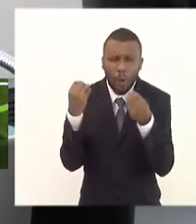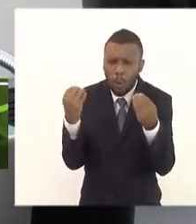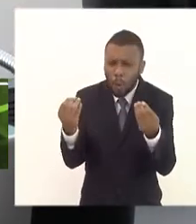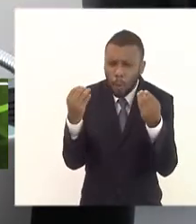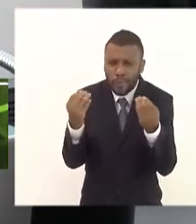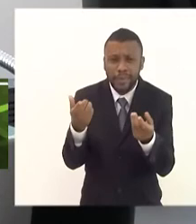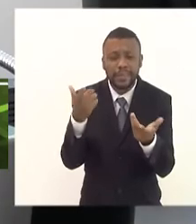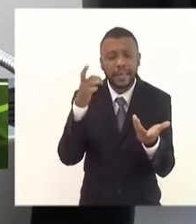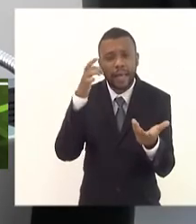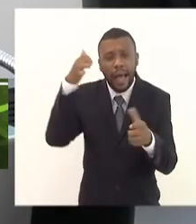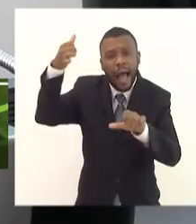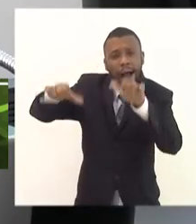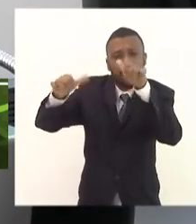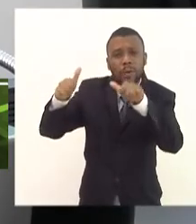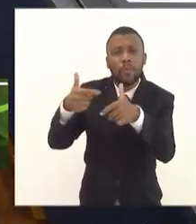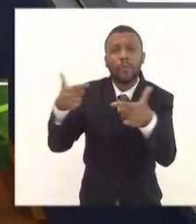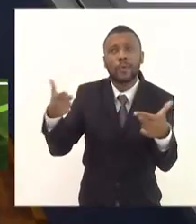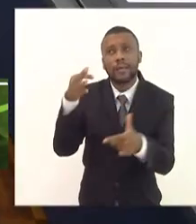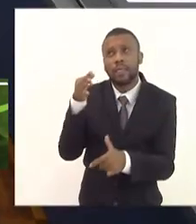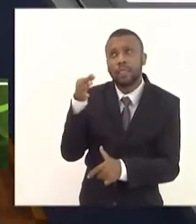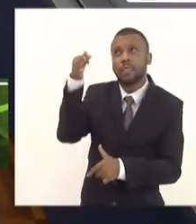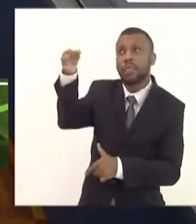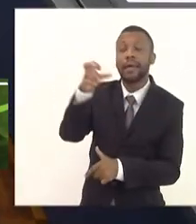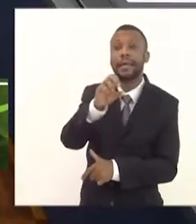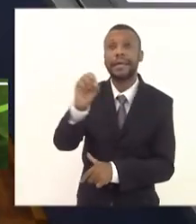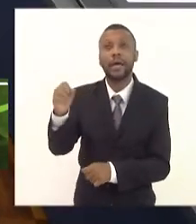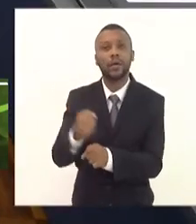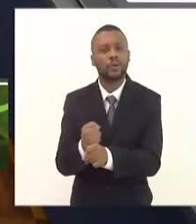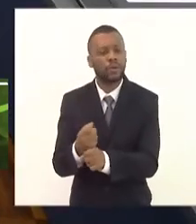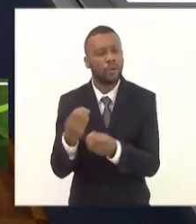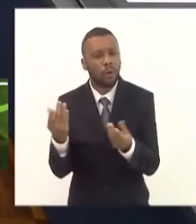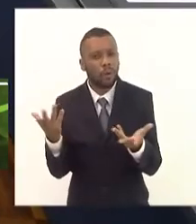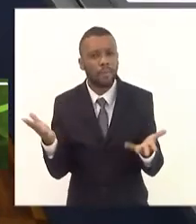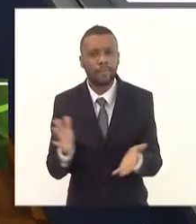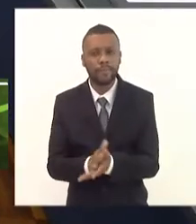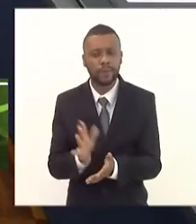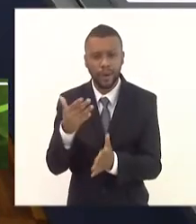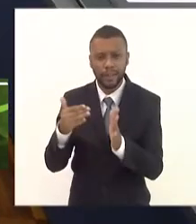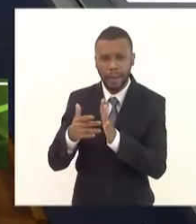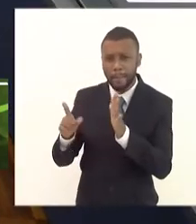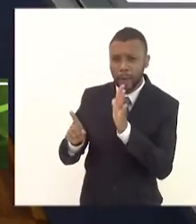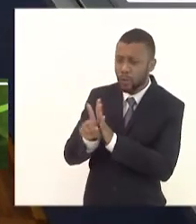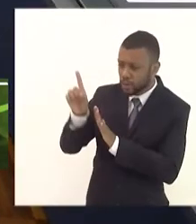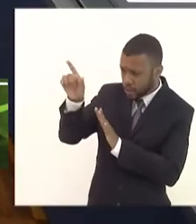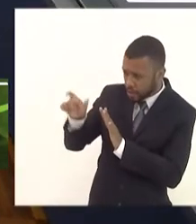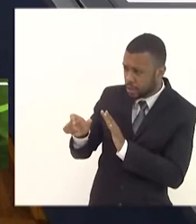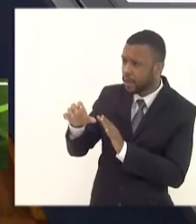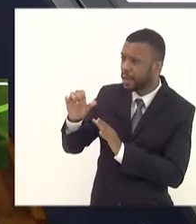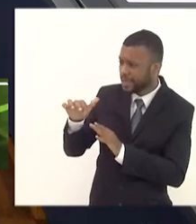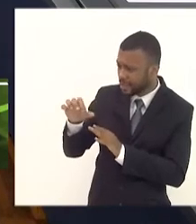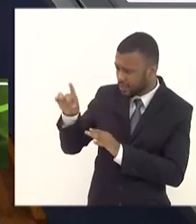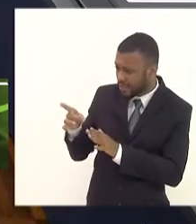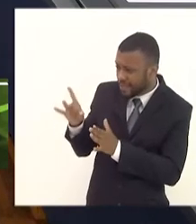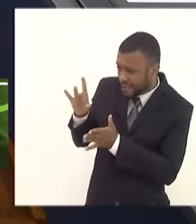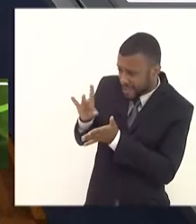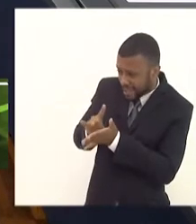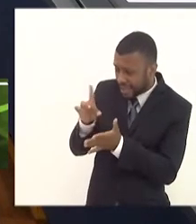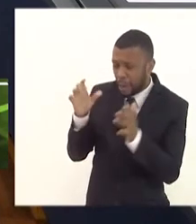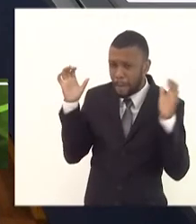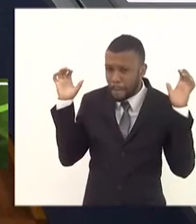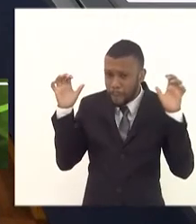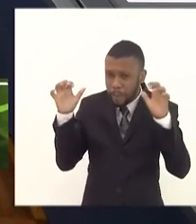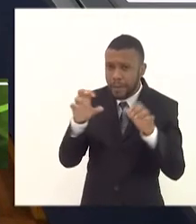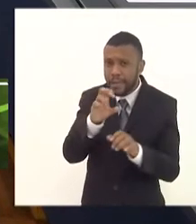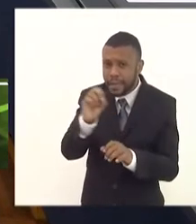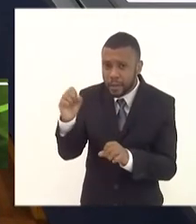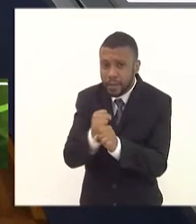500 anos? Esses dias a gente estava conversando sobre isso até por conta... Você há de lembrar disso, né? Eu até perguntei, Canedo, foi verdade que aquela chuva foi 500 anos?